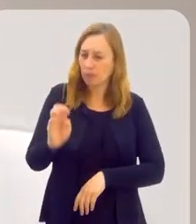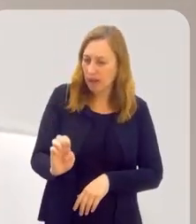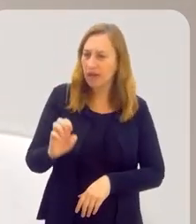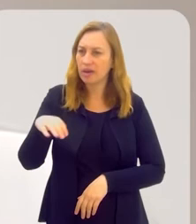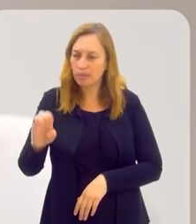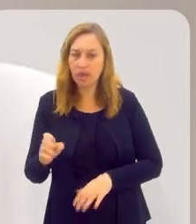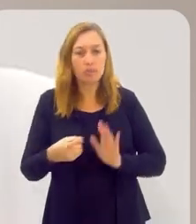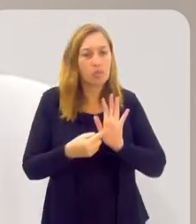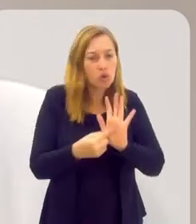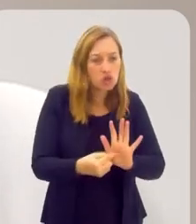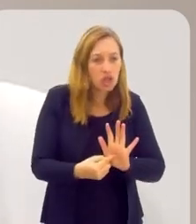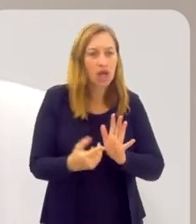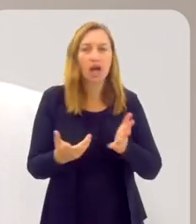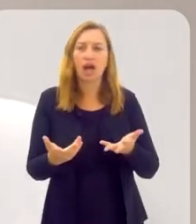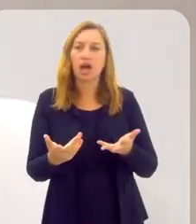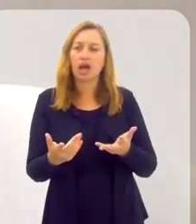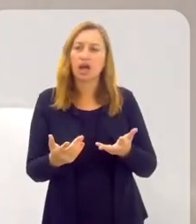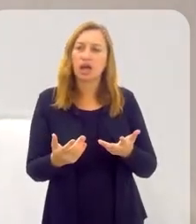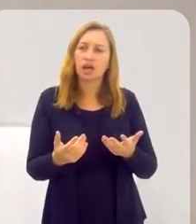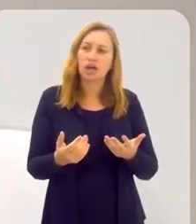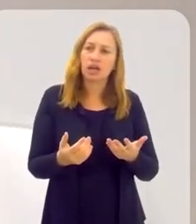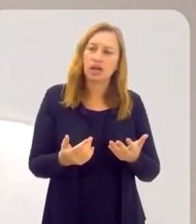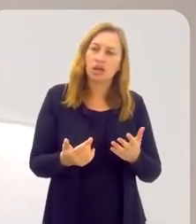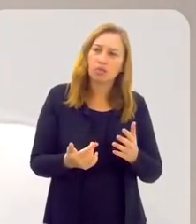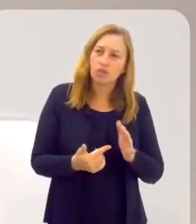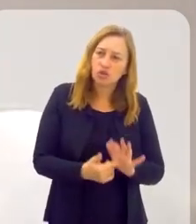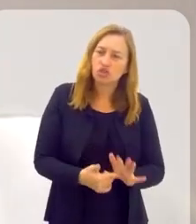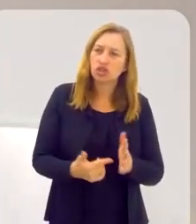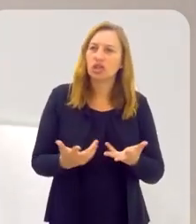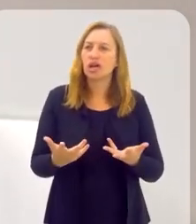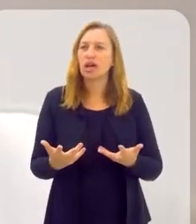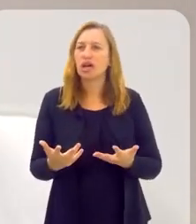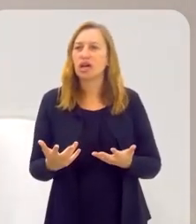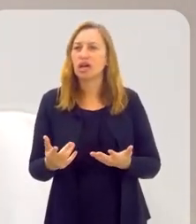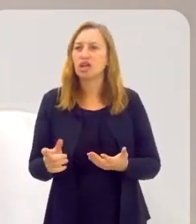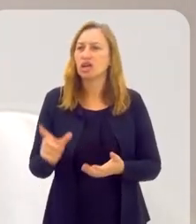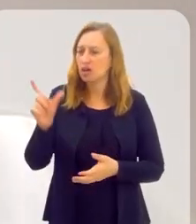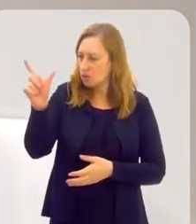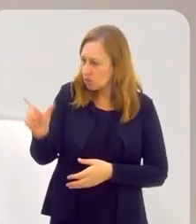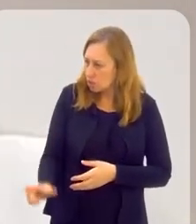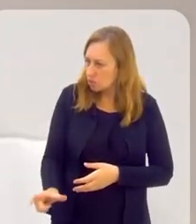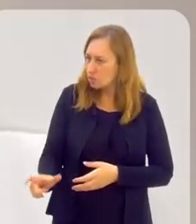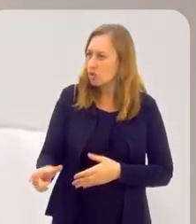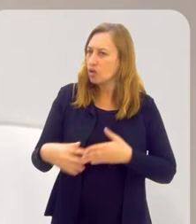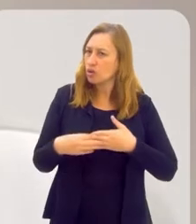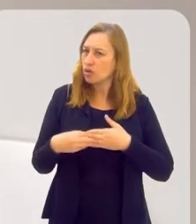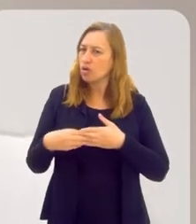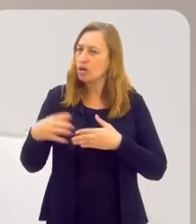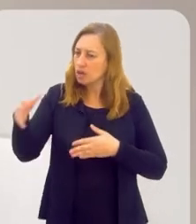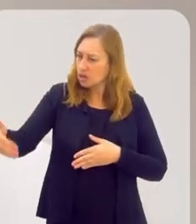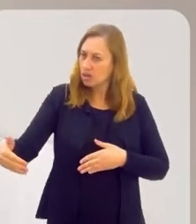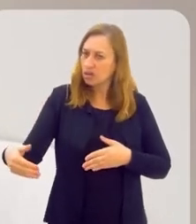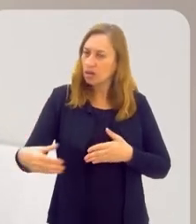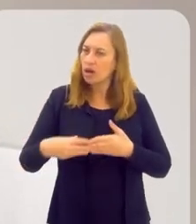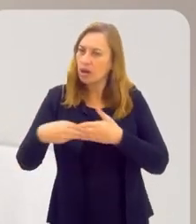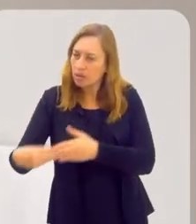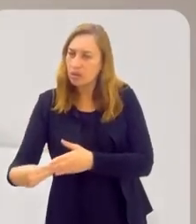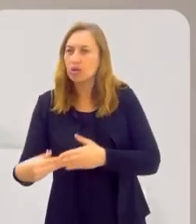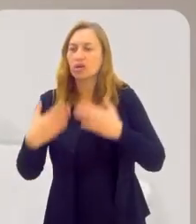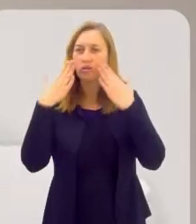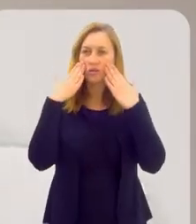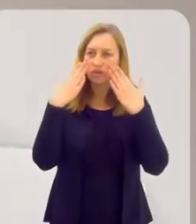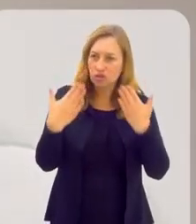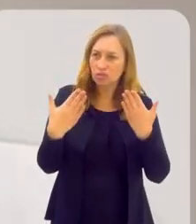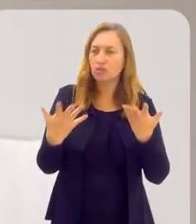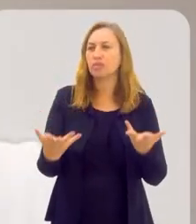mostrar exemplos, a se calhar trazer um caso conhecido ou alguma pessoa que pode de facto relatar a sua experiência